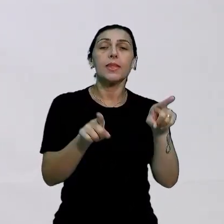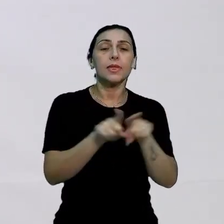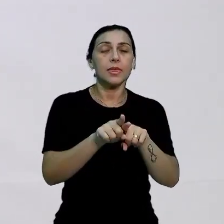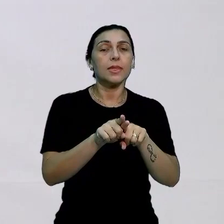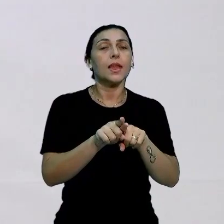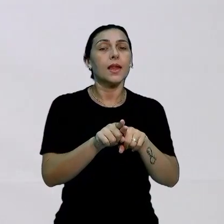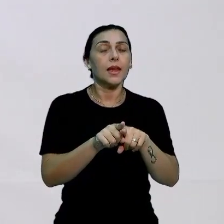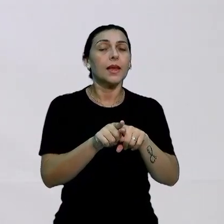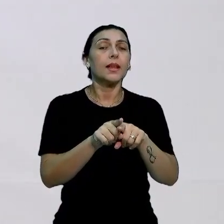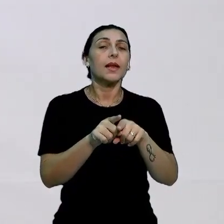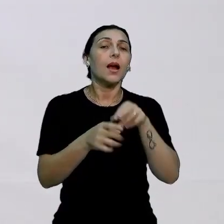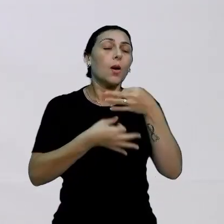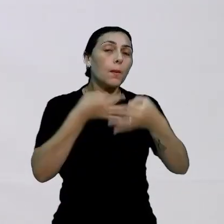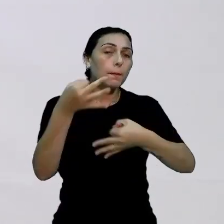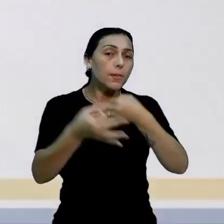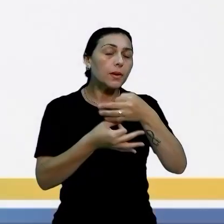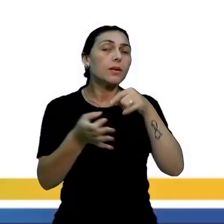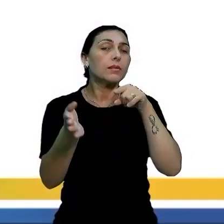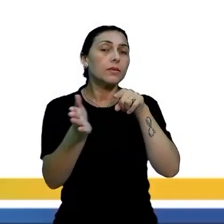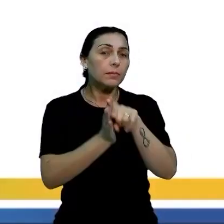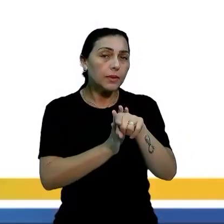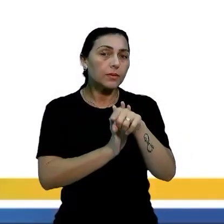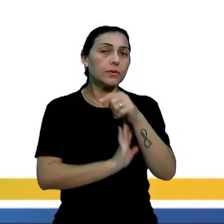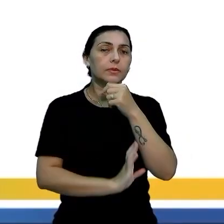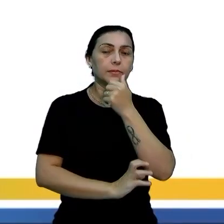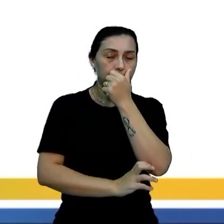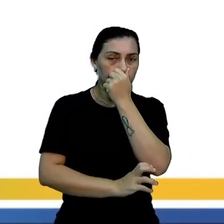comentário acerca da questão, tá bom?